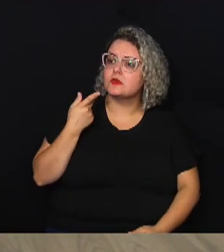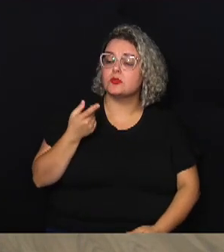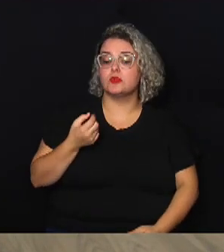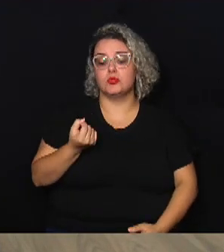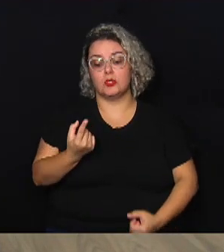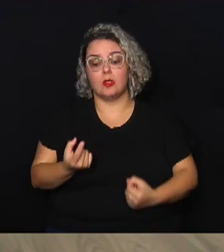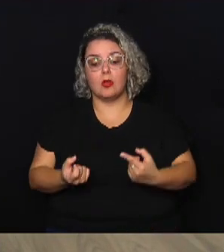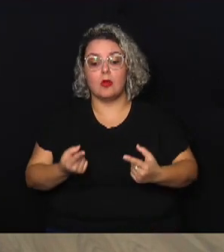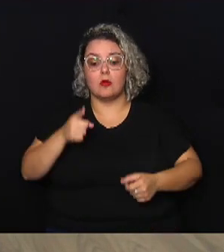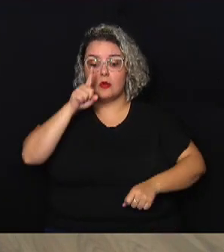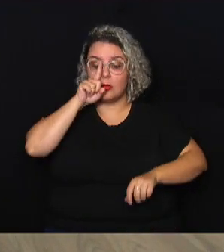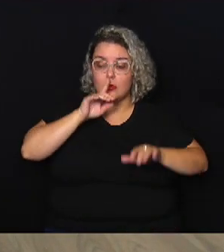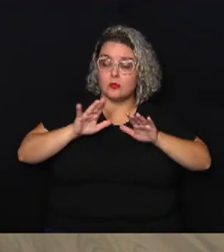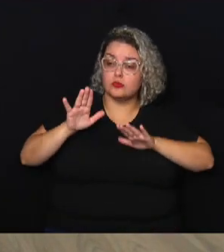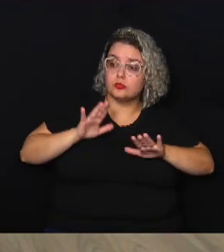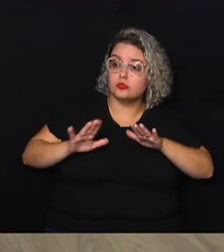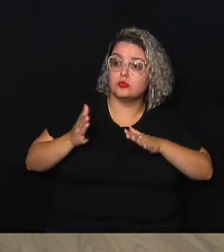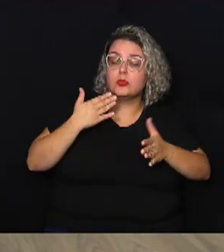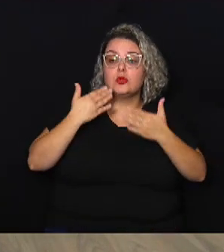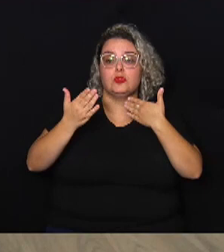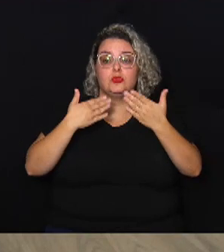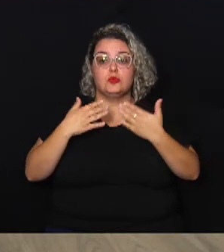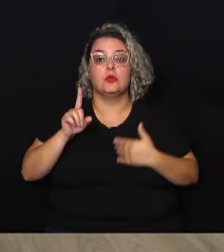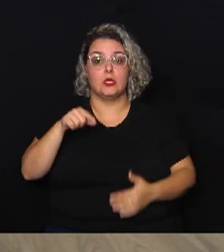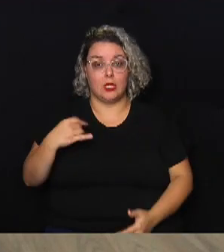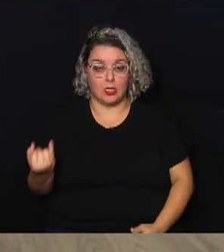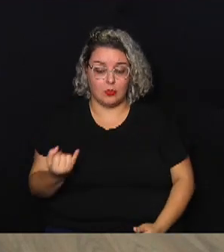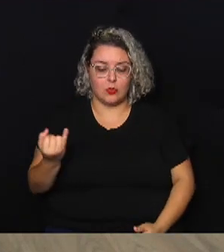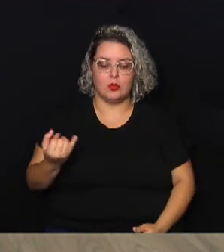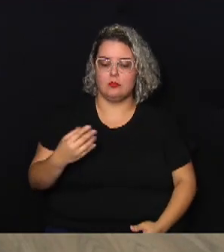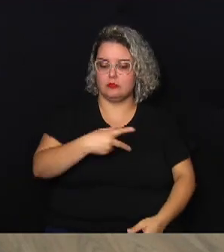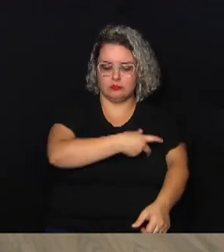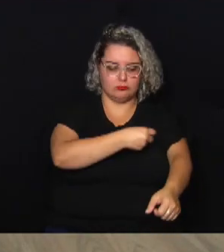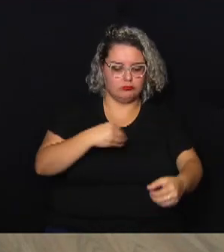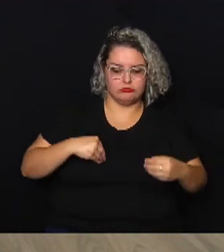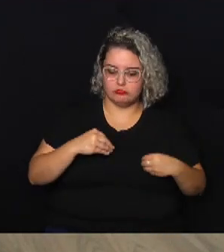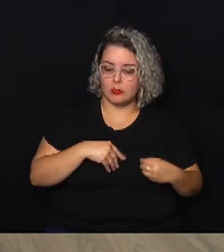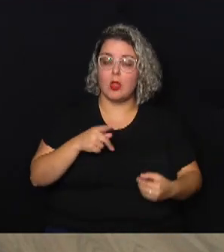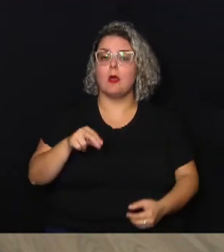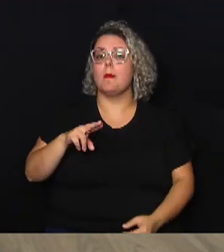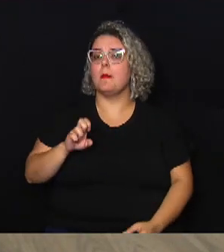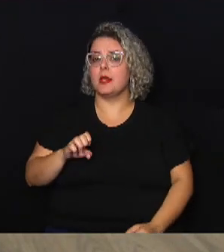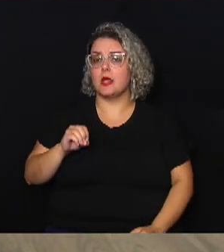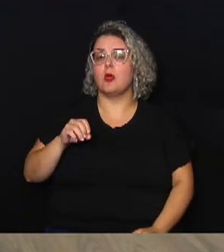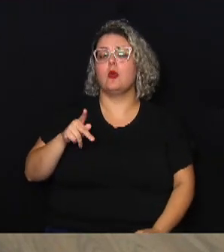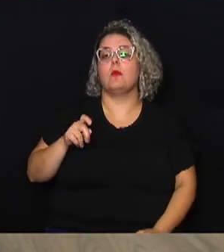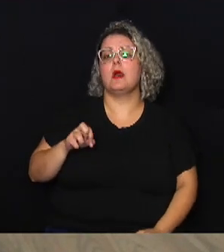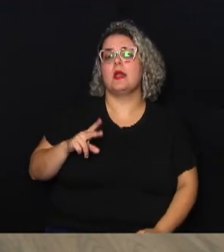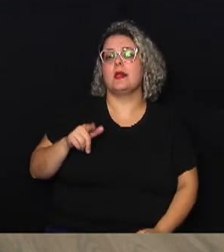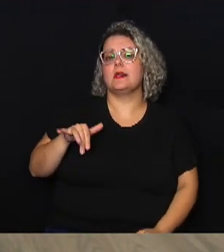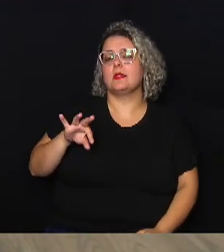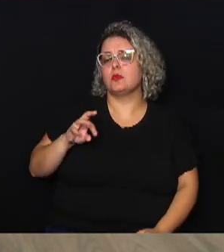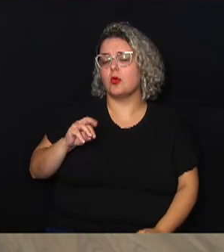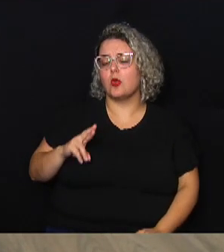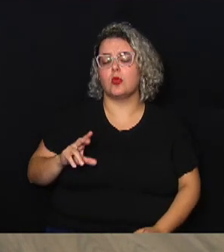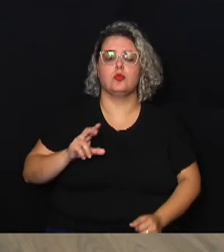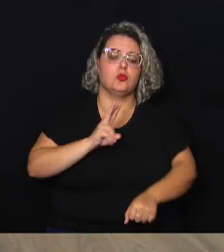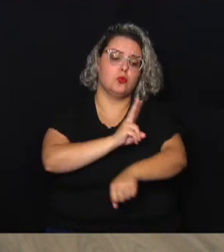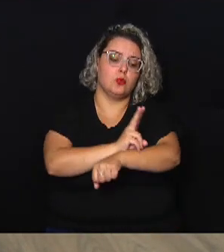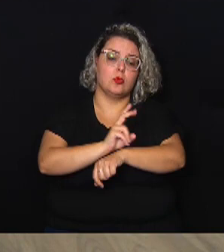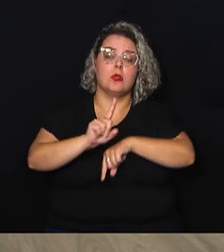né, iniciais da conversa, que é muito importante, de exames de pré-operatório, cuidado depois. A gente sabe que existem